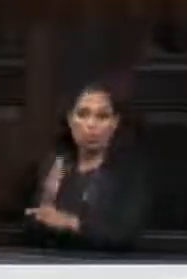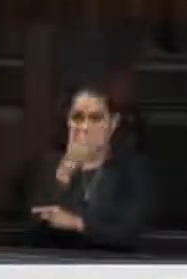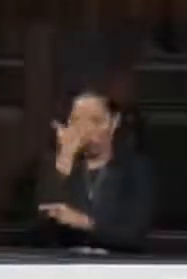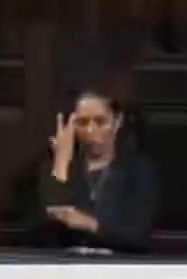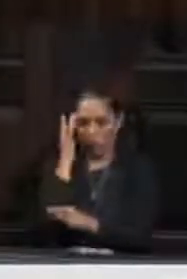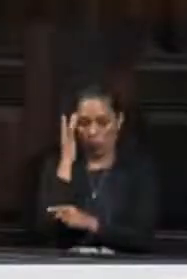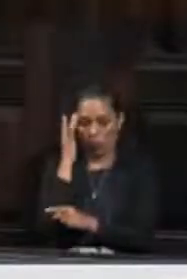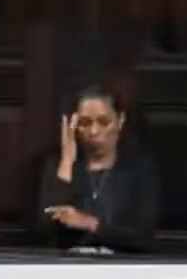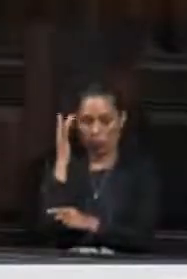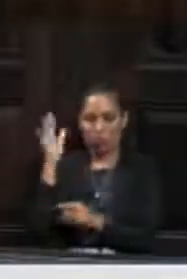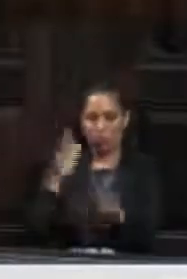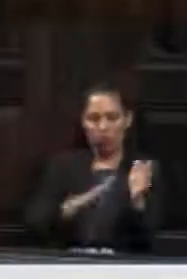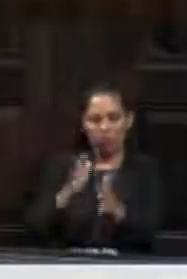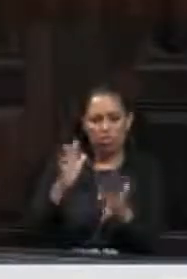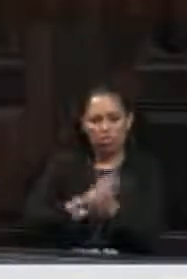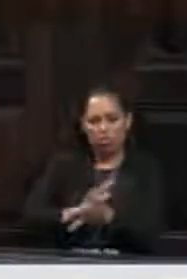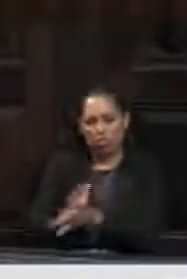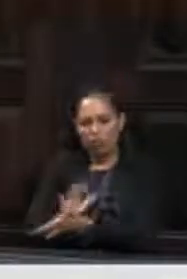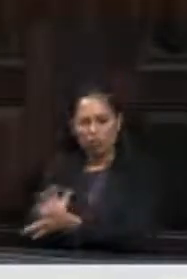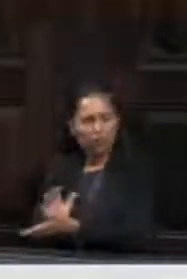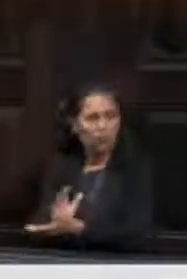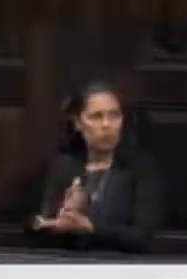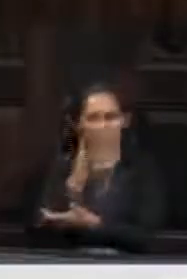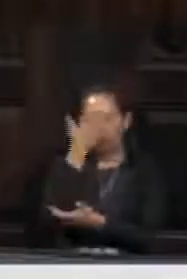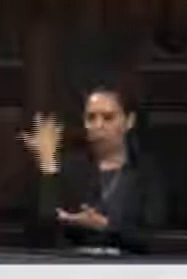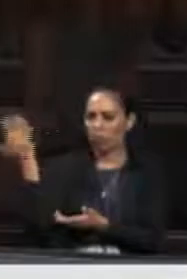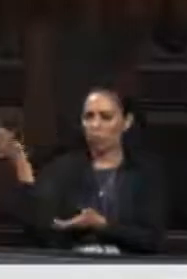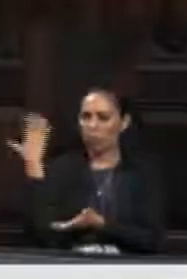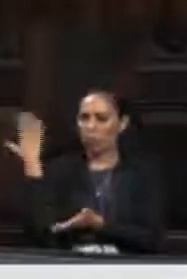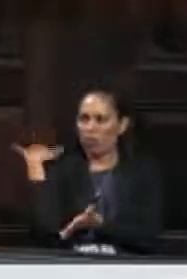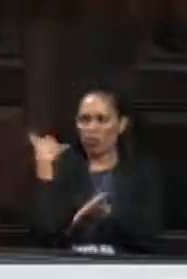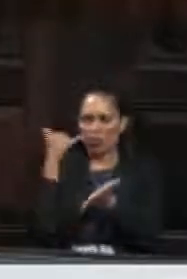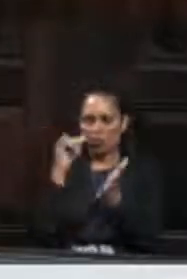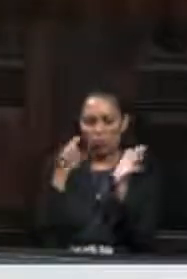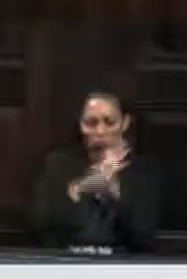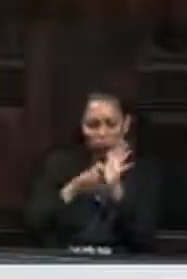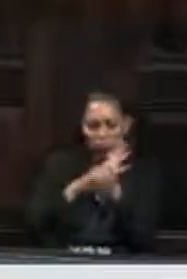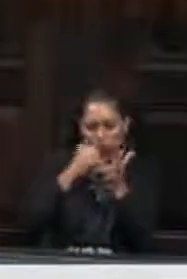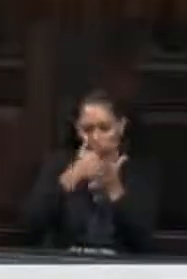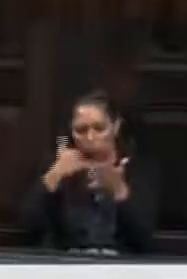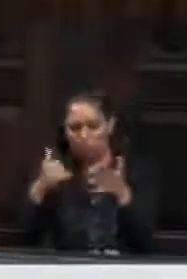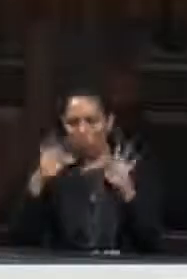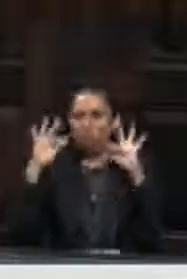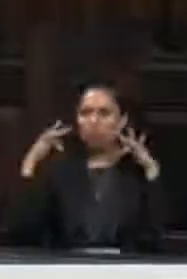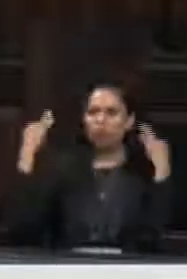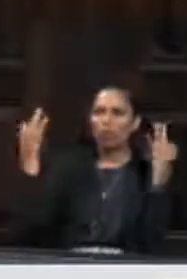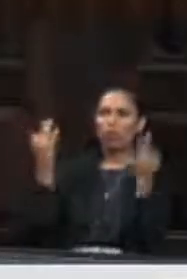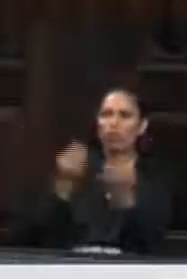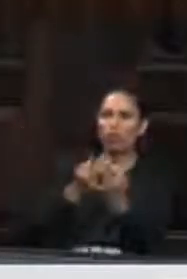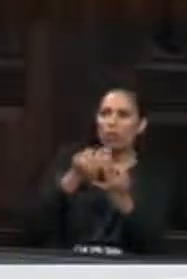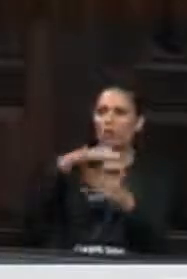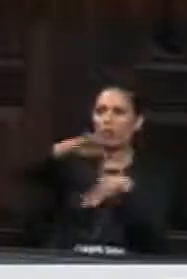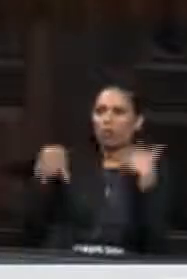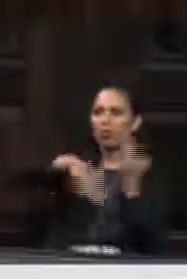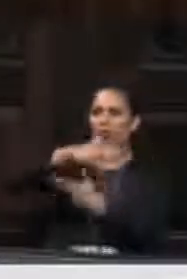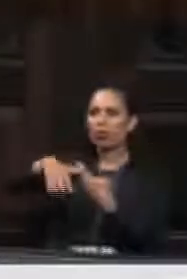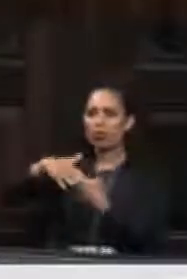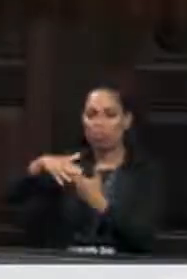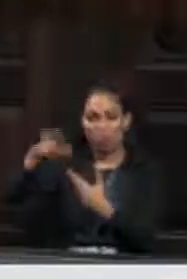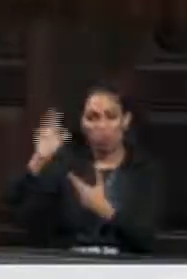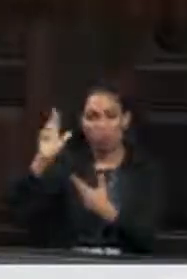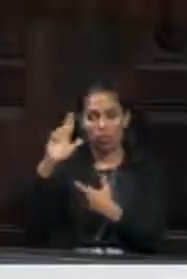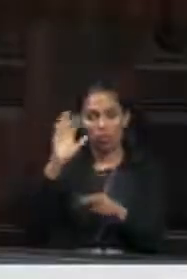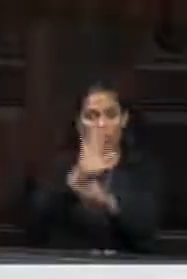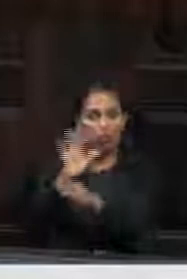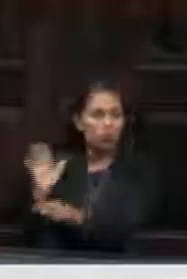pela sociedade, pessoas que eram dependentes químicas, famílias que estavam totalmente esquecidas. A igreja